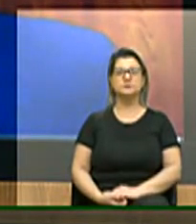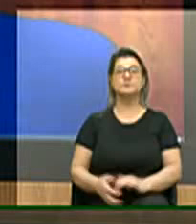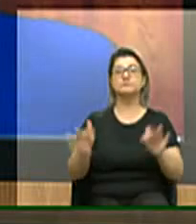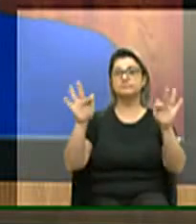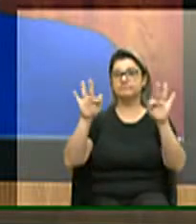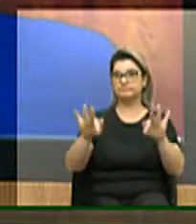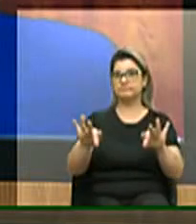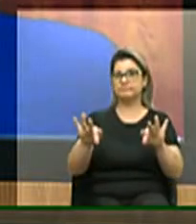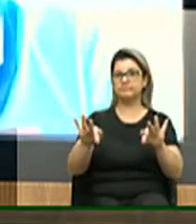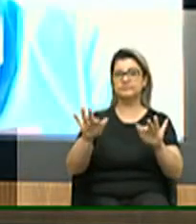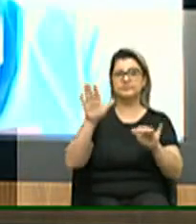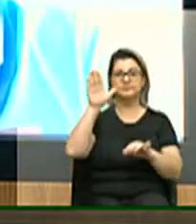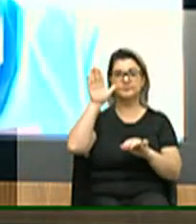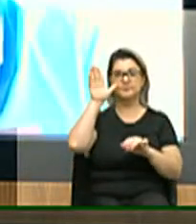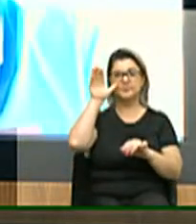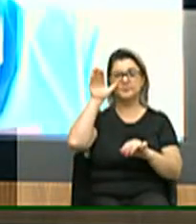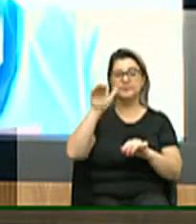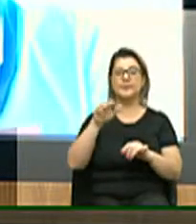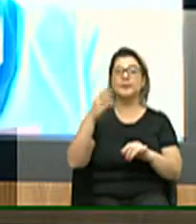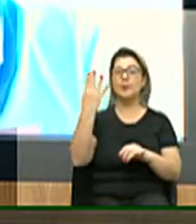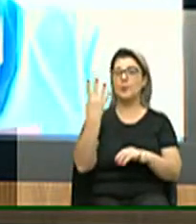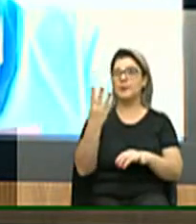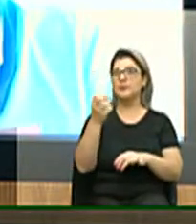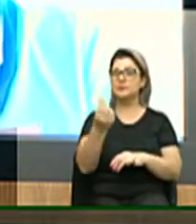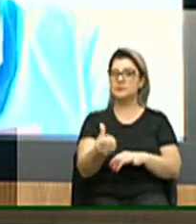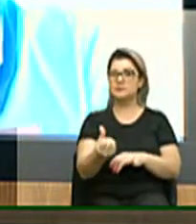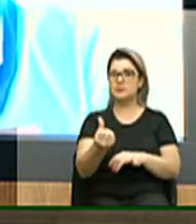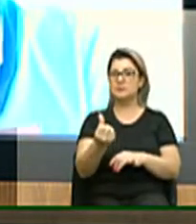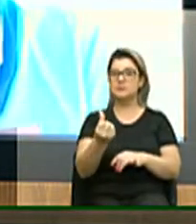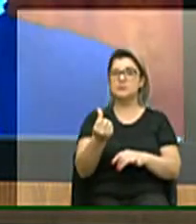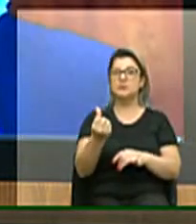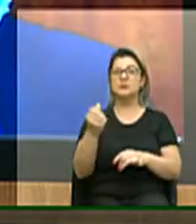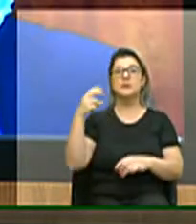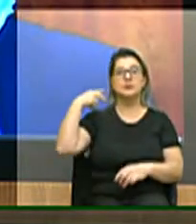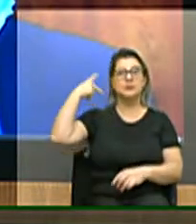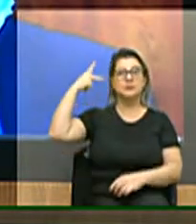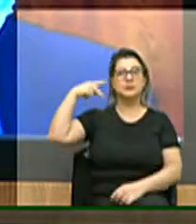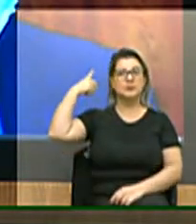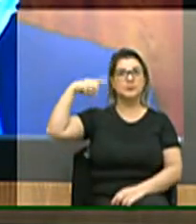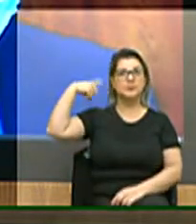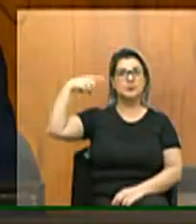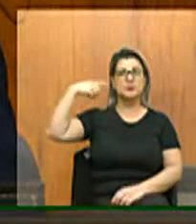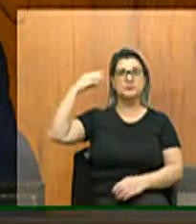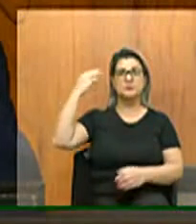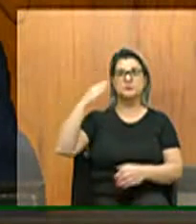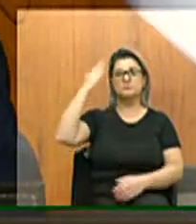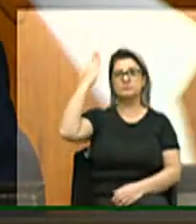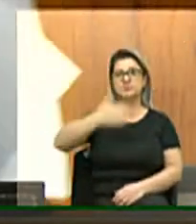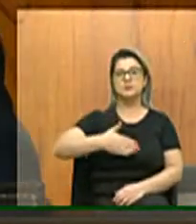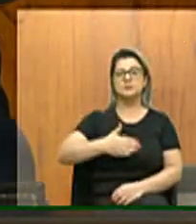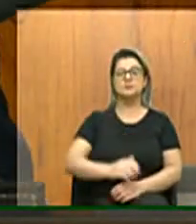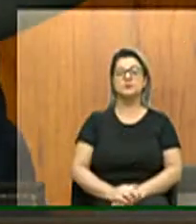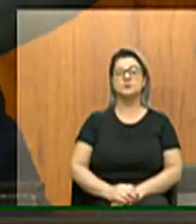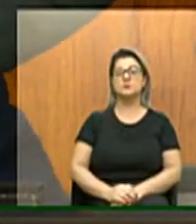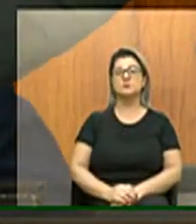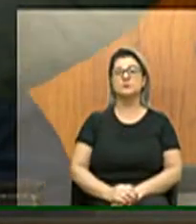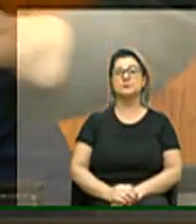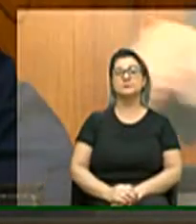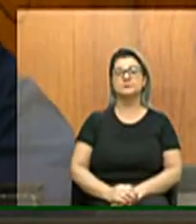Encerrada a verificação. Com 46 deputados presentes, há quórum para deliberar.